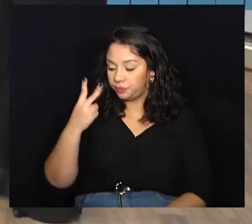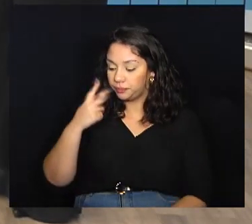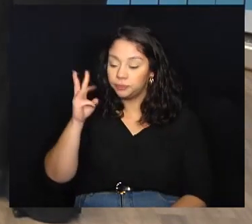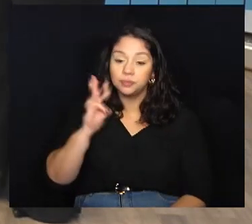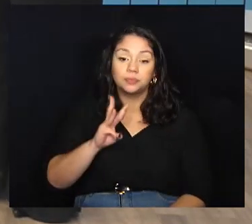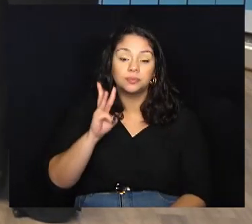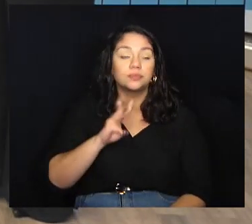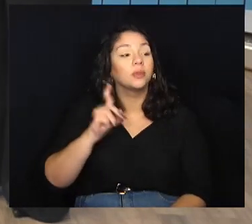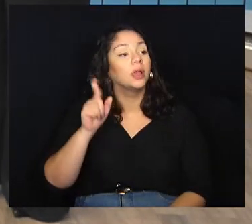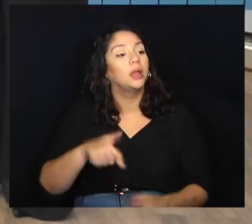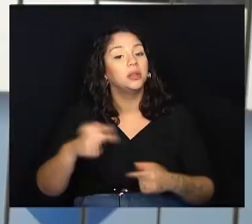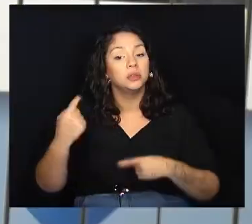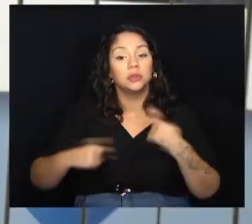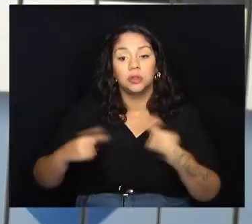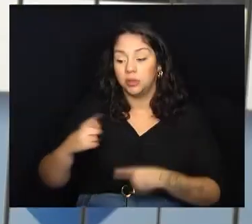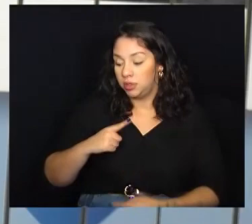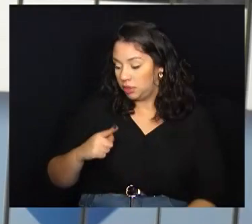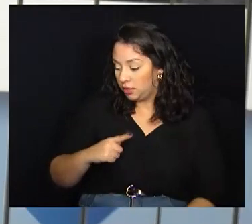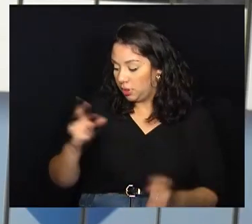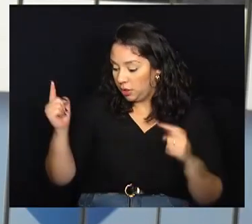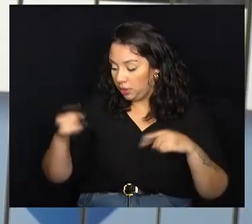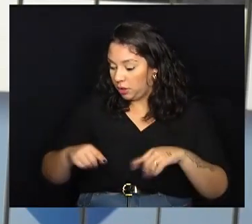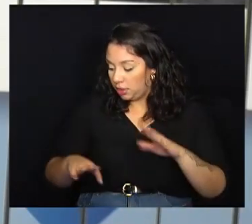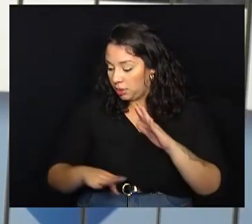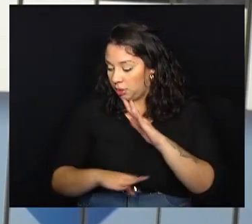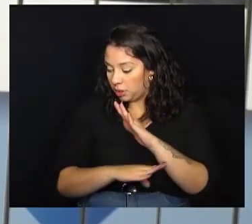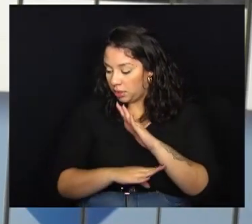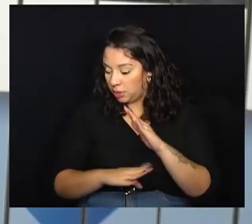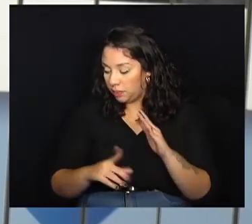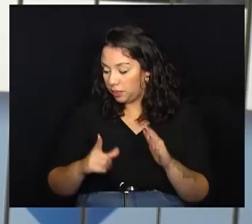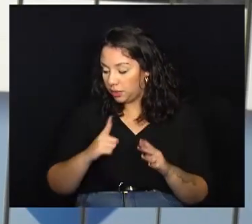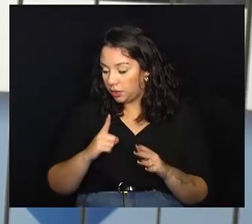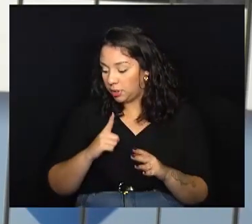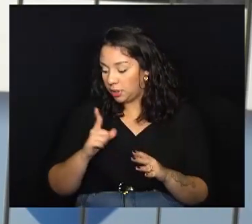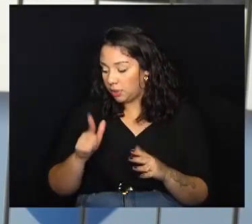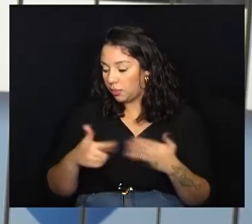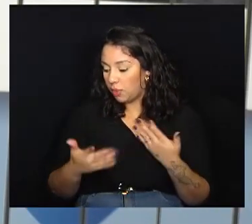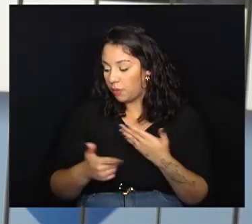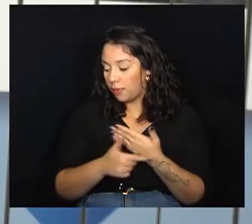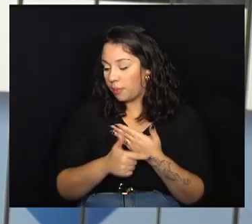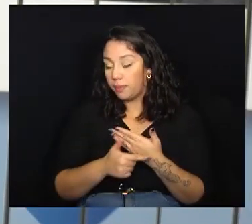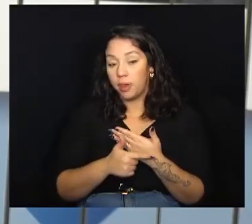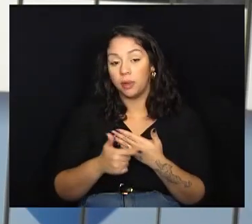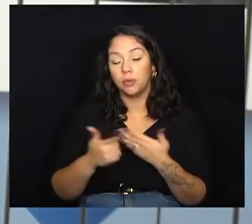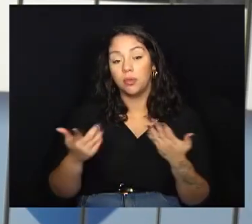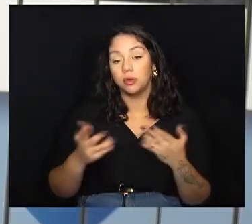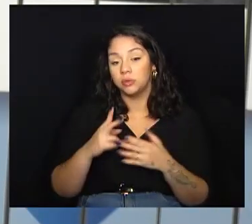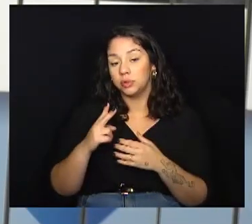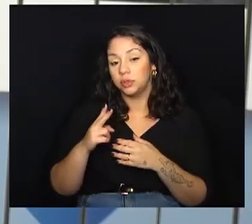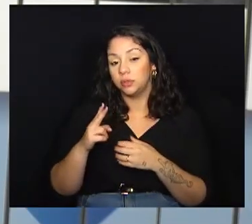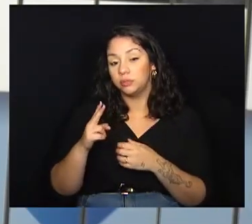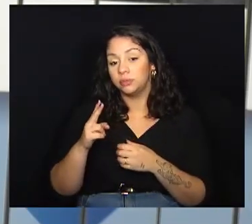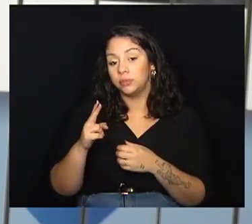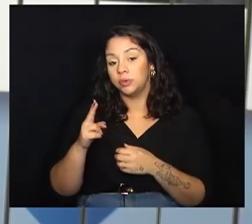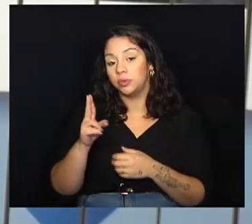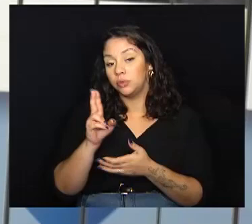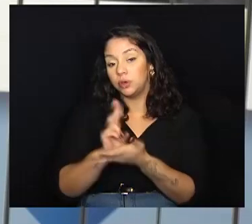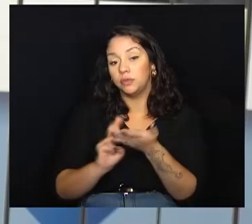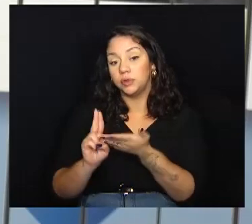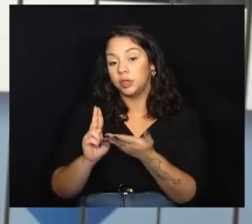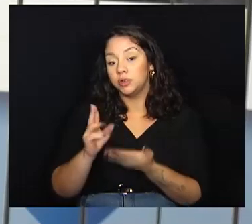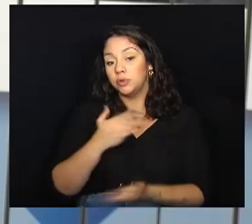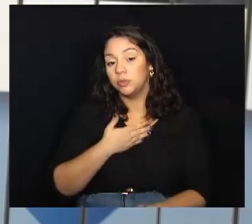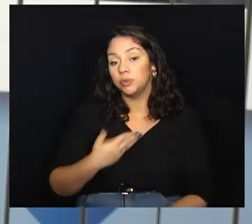um debate que aconteceu aqui na Câmara falando justamente sobre o papel das universidades públicas e contou